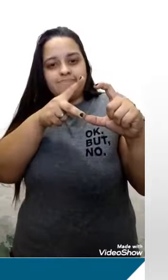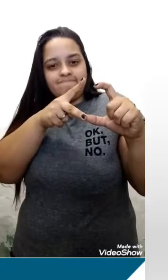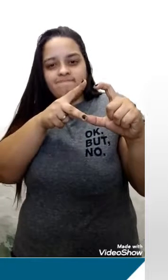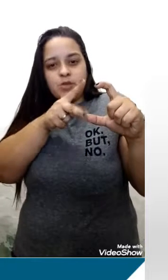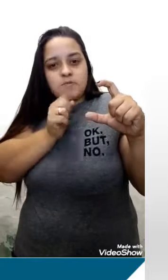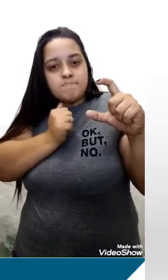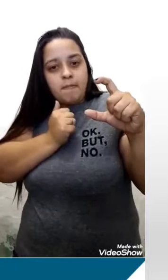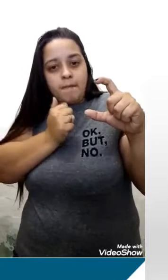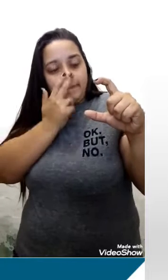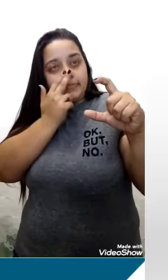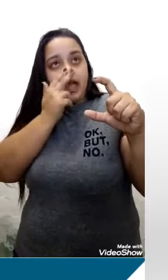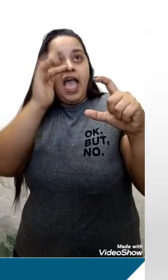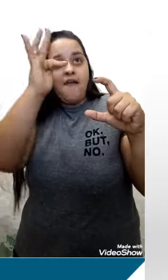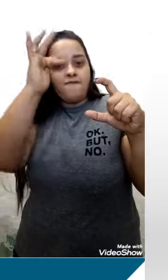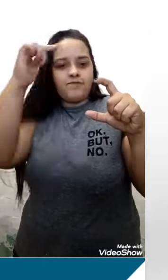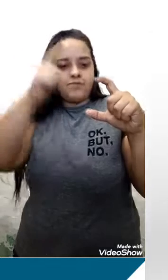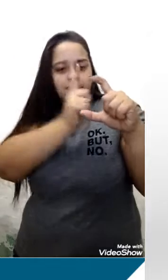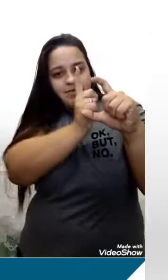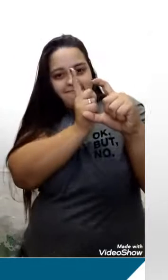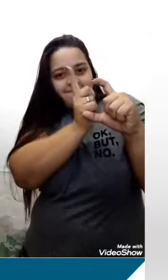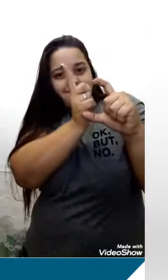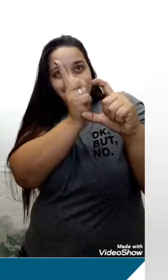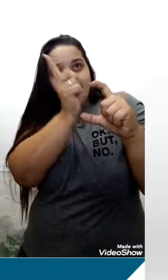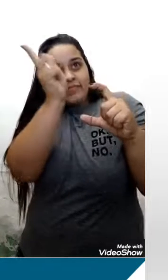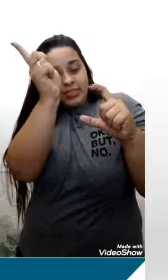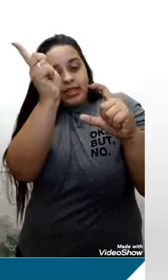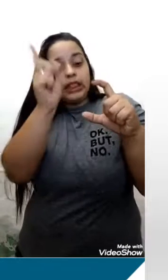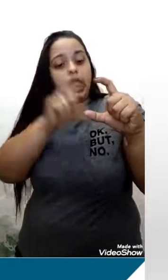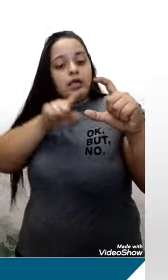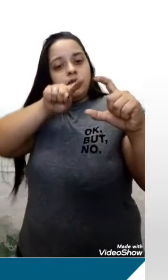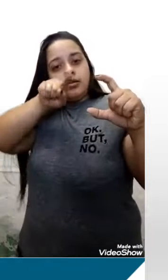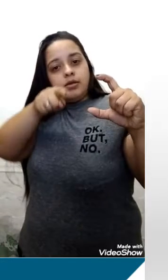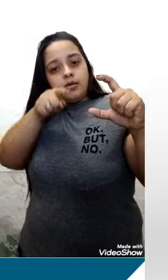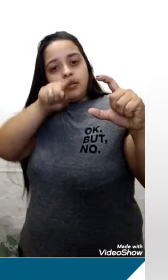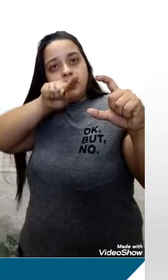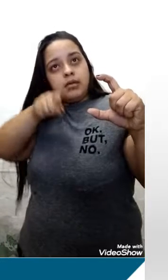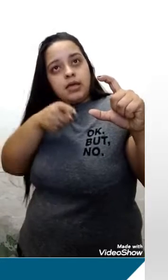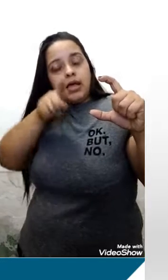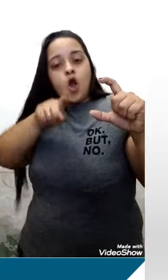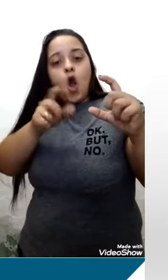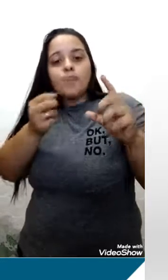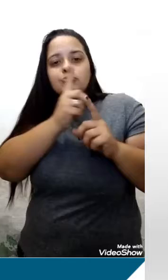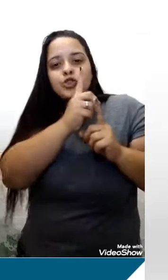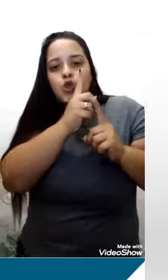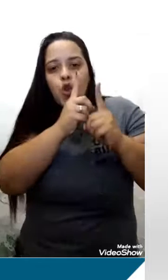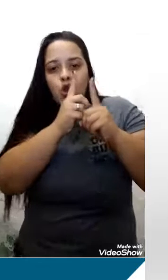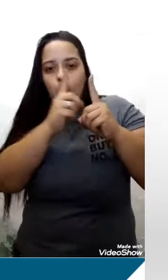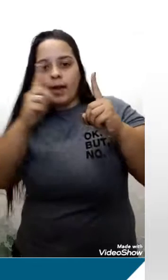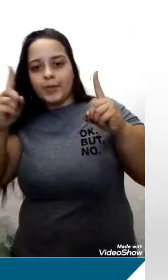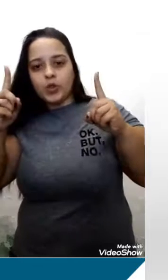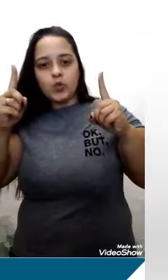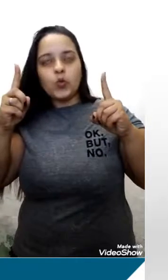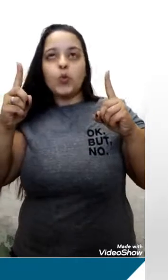uma força F que faz um ângulo θ com o deslocamento